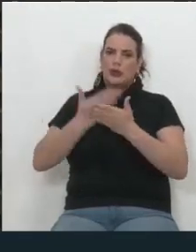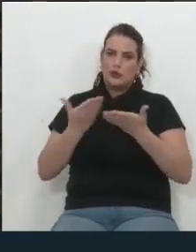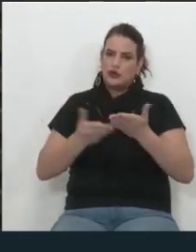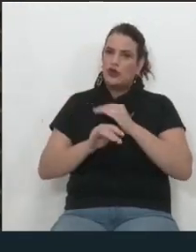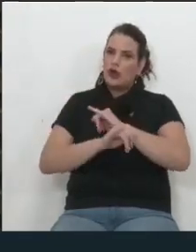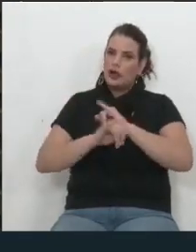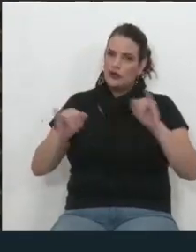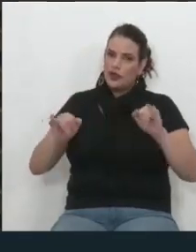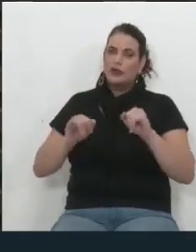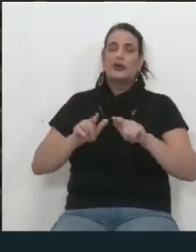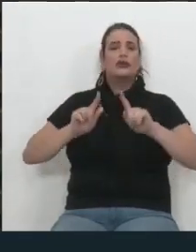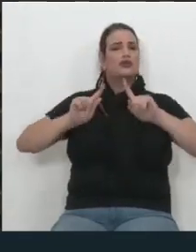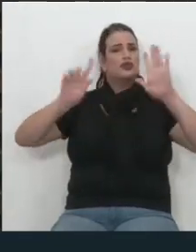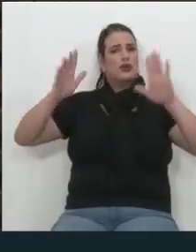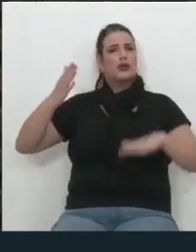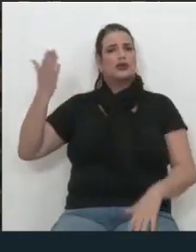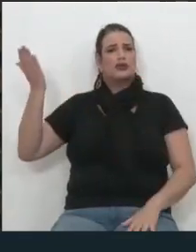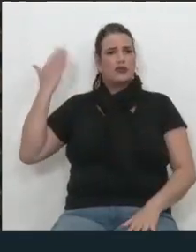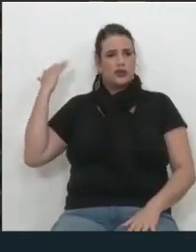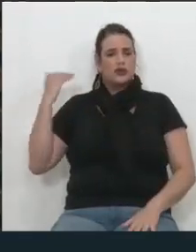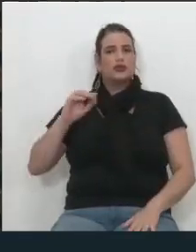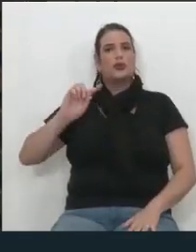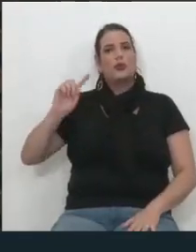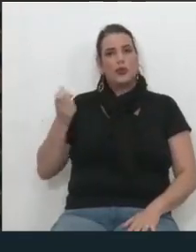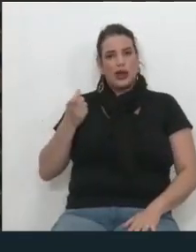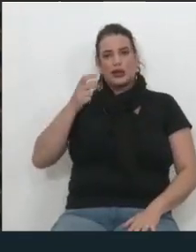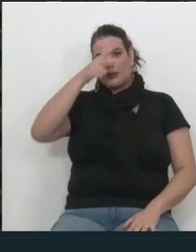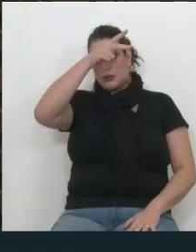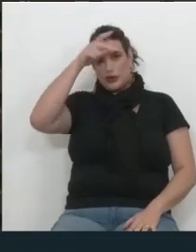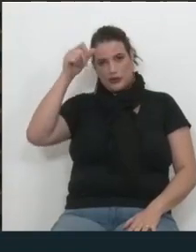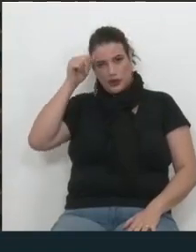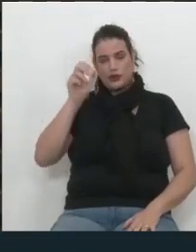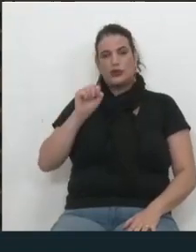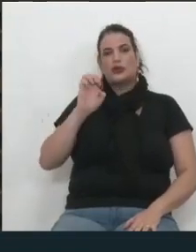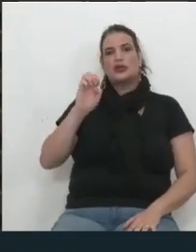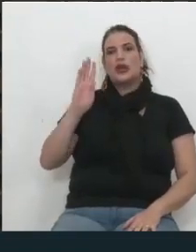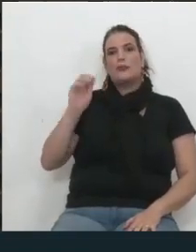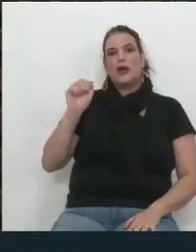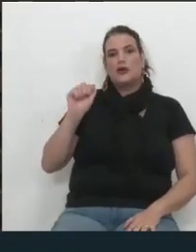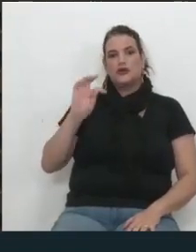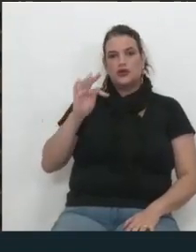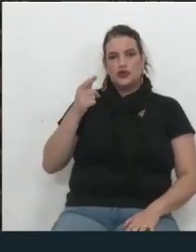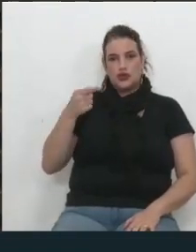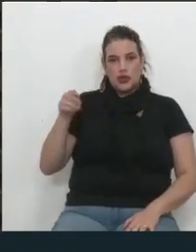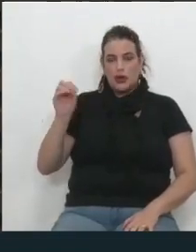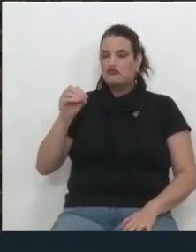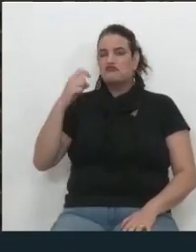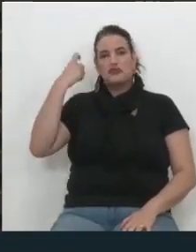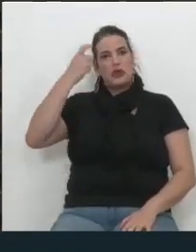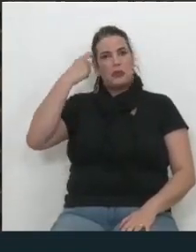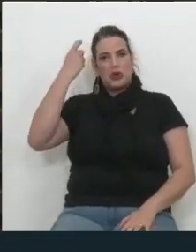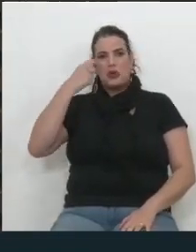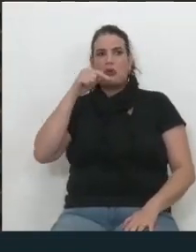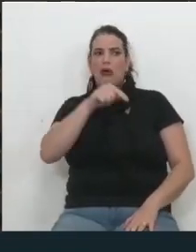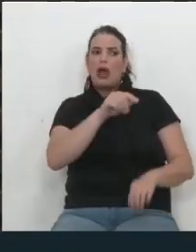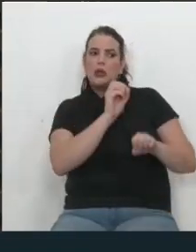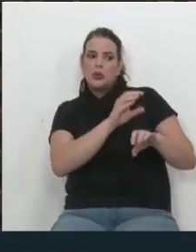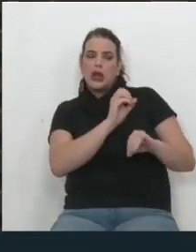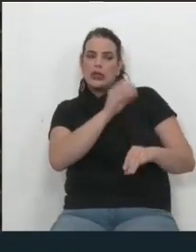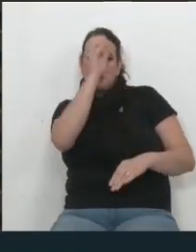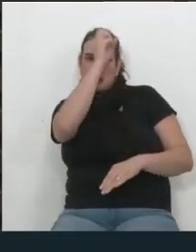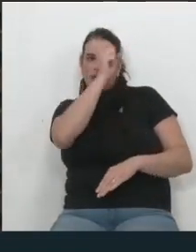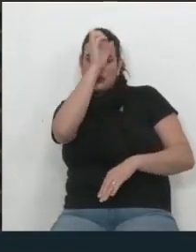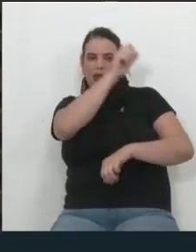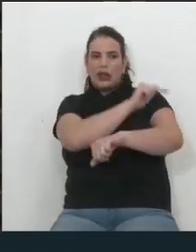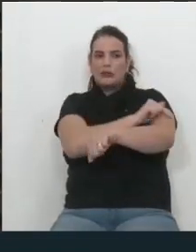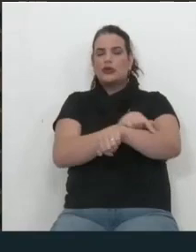Guarulhos, desde a gestão do ex-prefeito Sebastião Almeida, não se preocupa com a educação no trânsito. Porque se tivesse, de